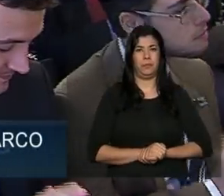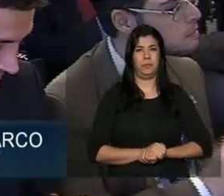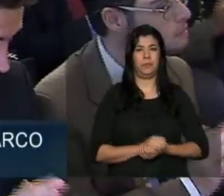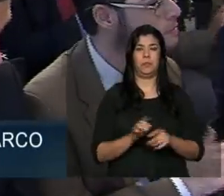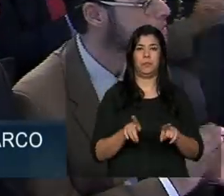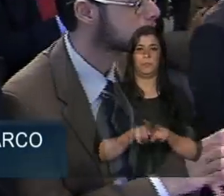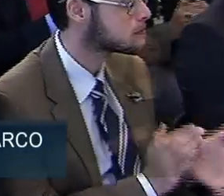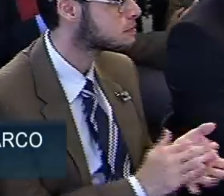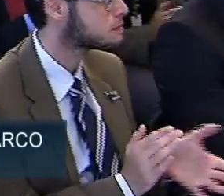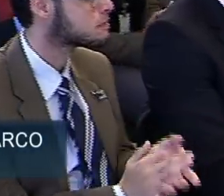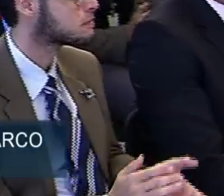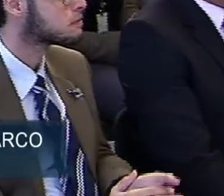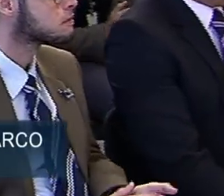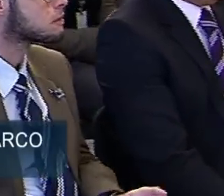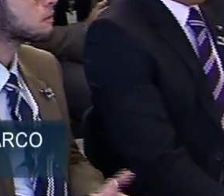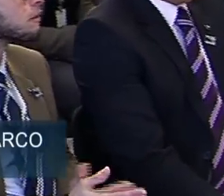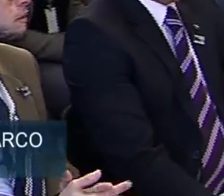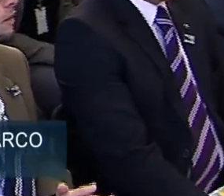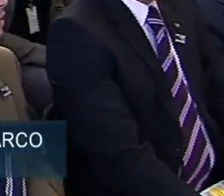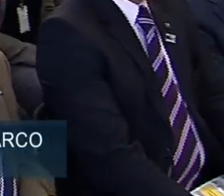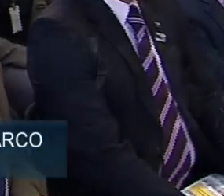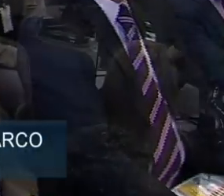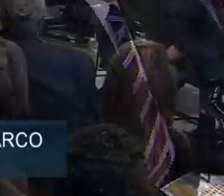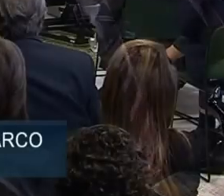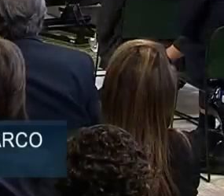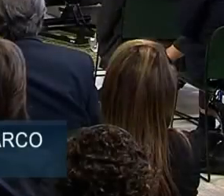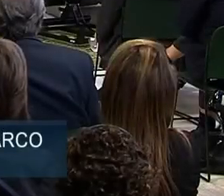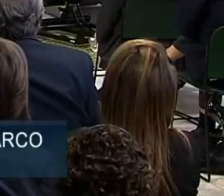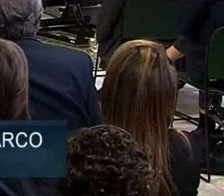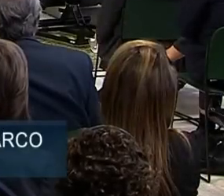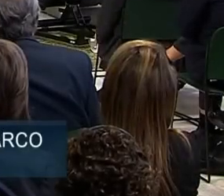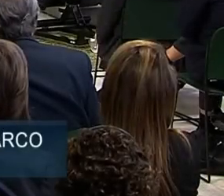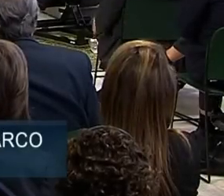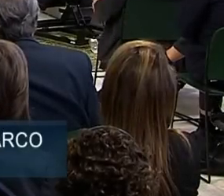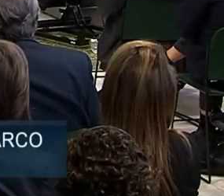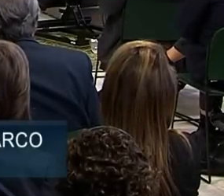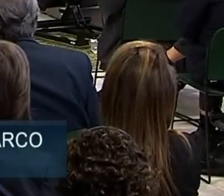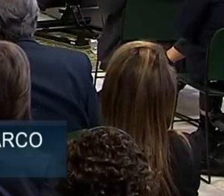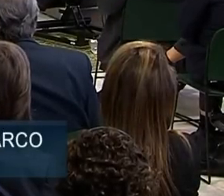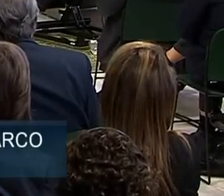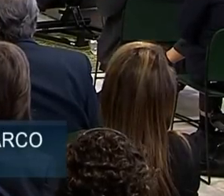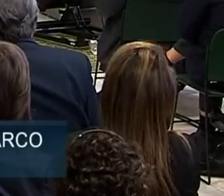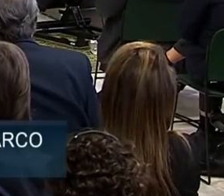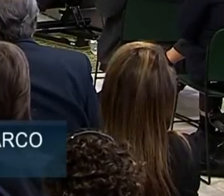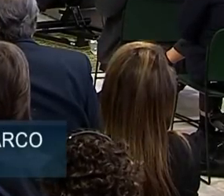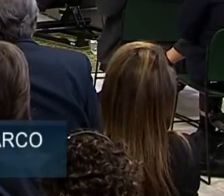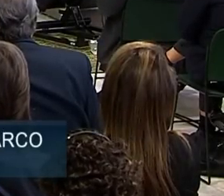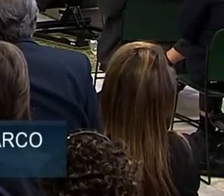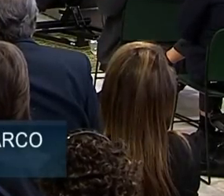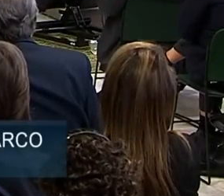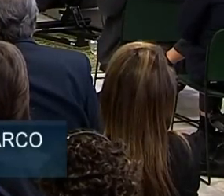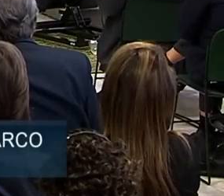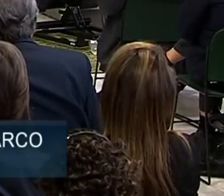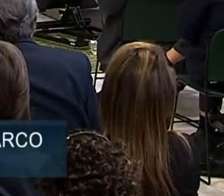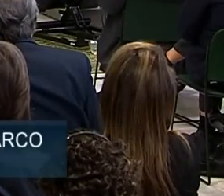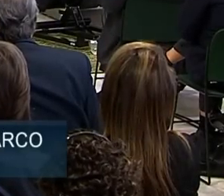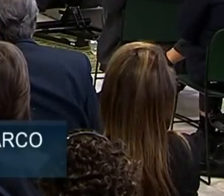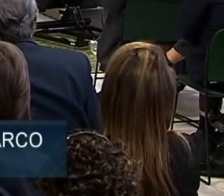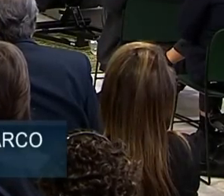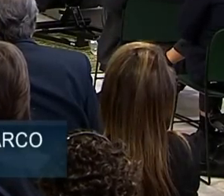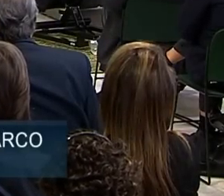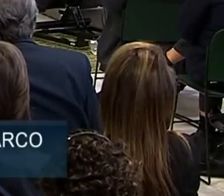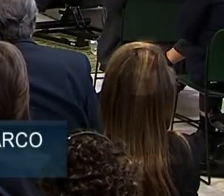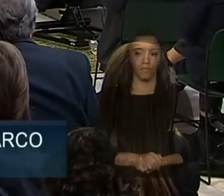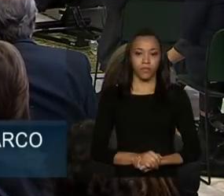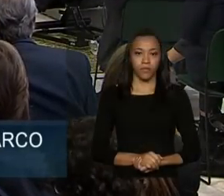ao Ministério da Ciência e Tecnologia. É, eu gosto de contar caso, né? Mas assim, a primeira reunião que eu tive com o ministro